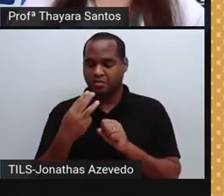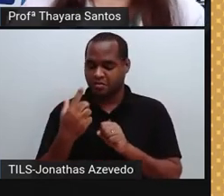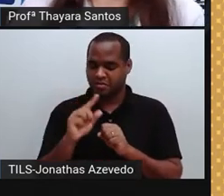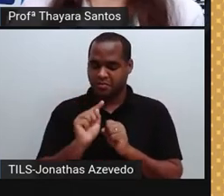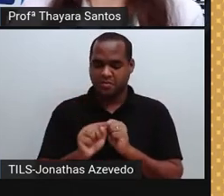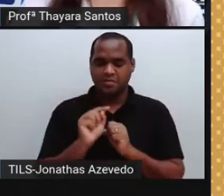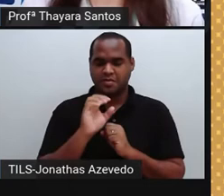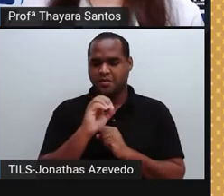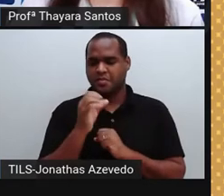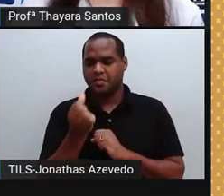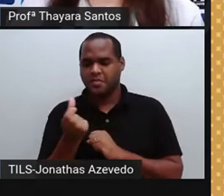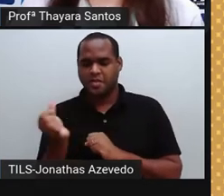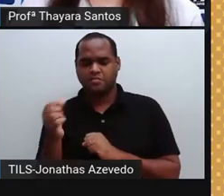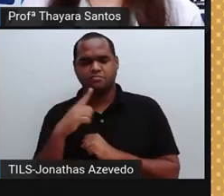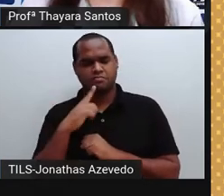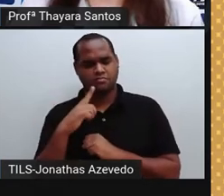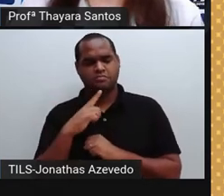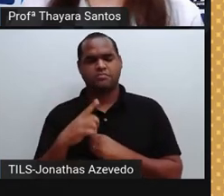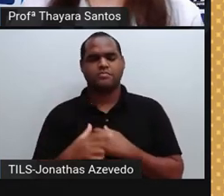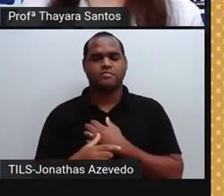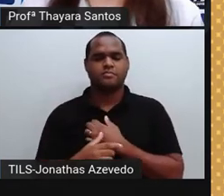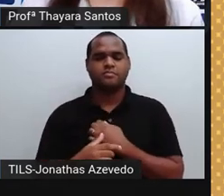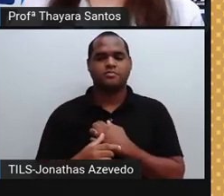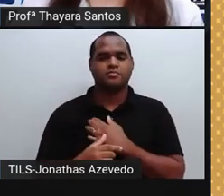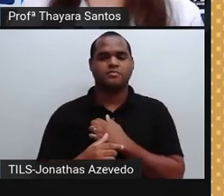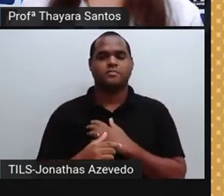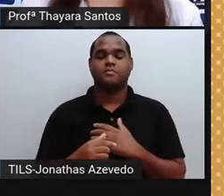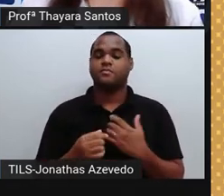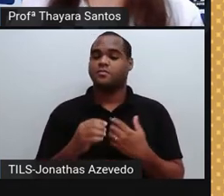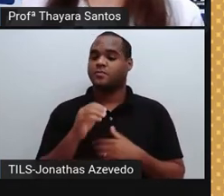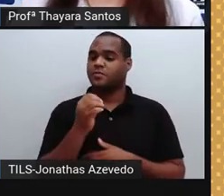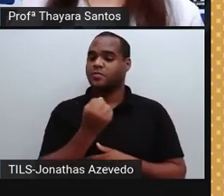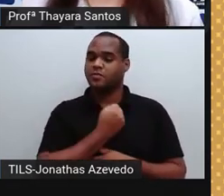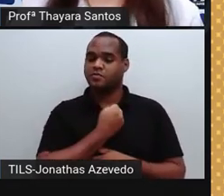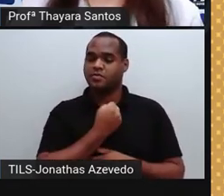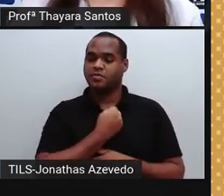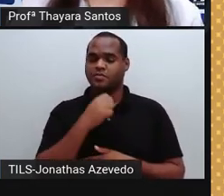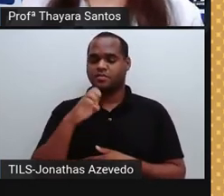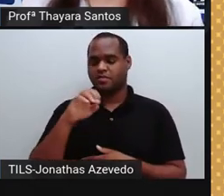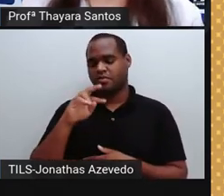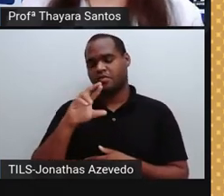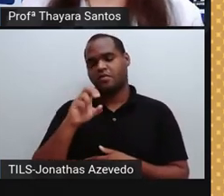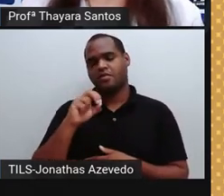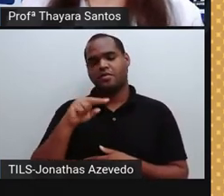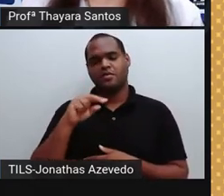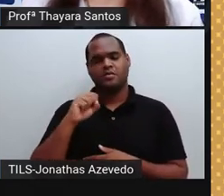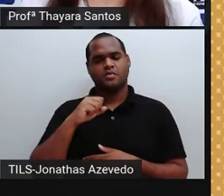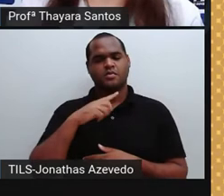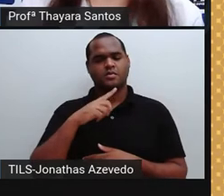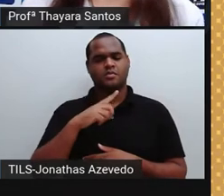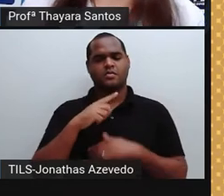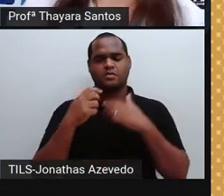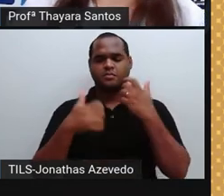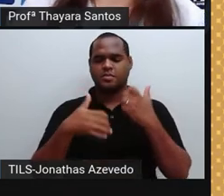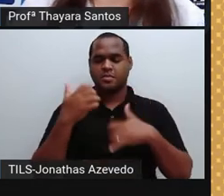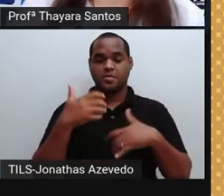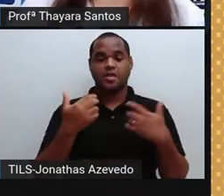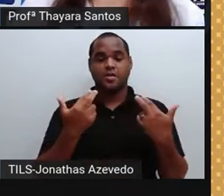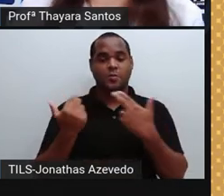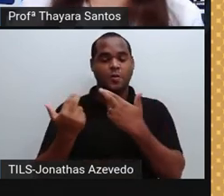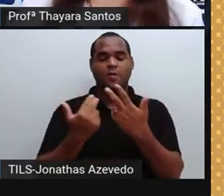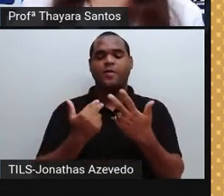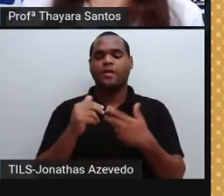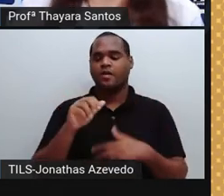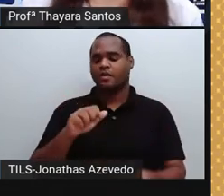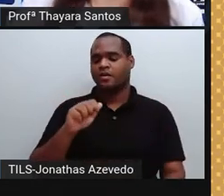32.066, não tem problema. Número de elétrons. A gente já sabe que o número de elétrons é igual ao número